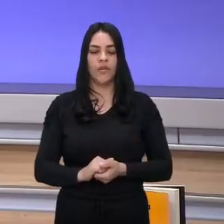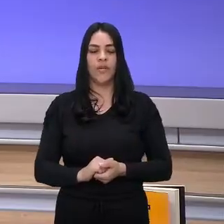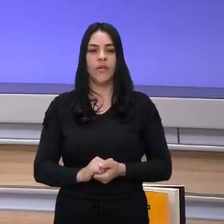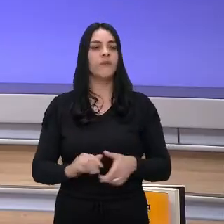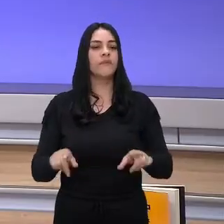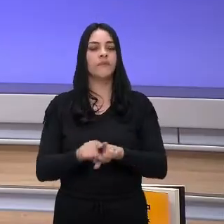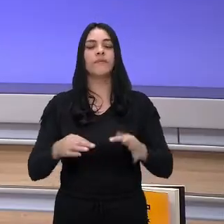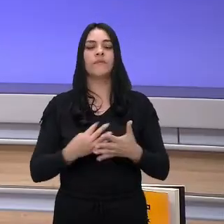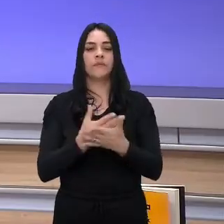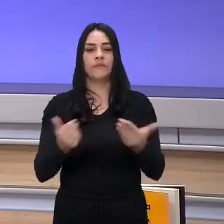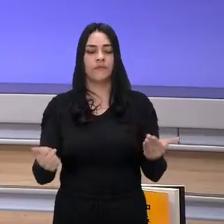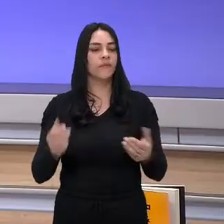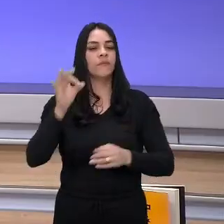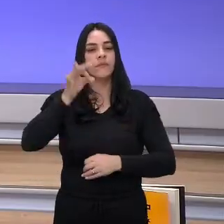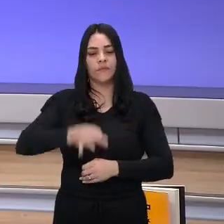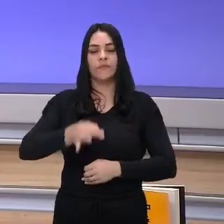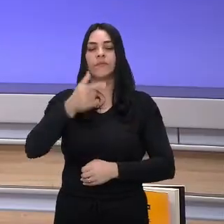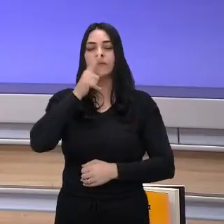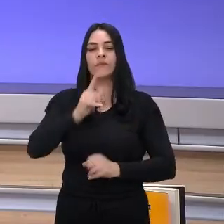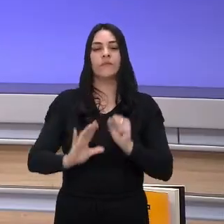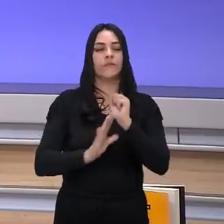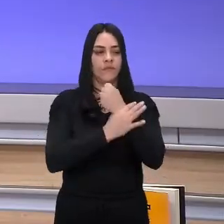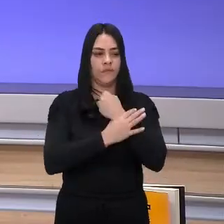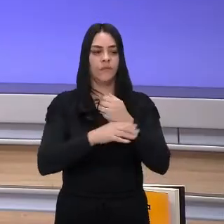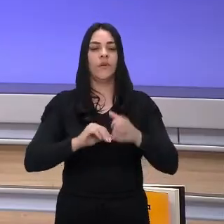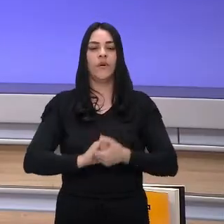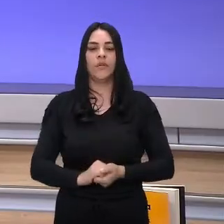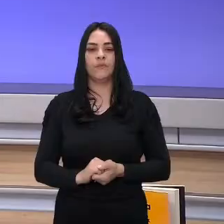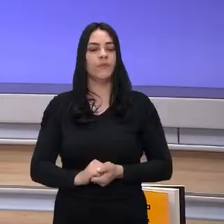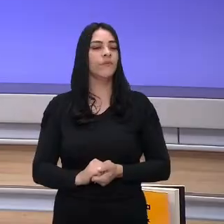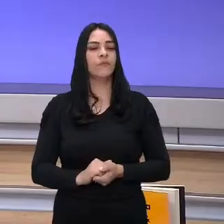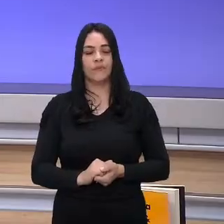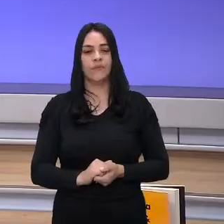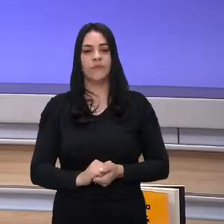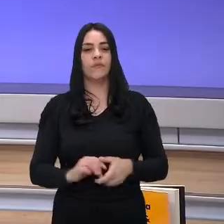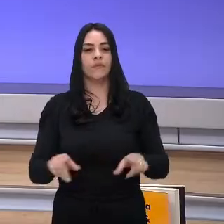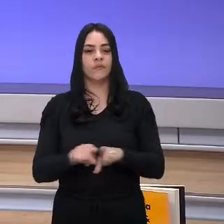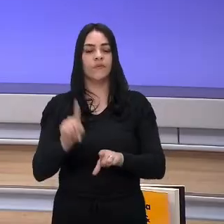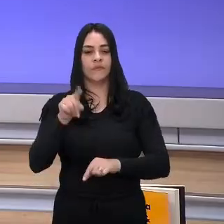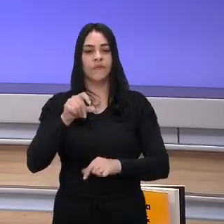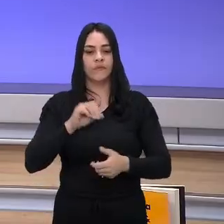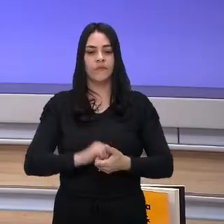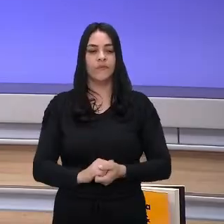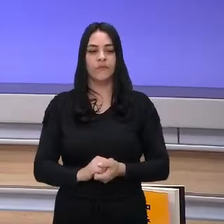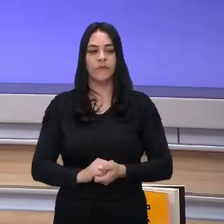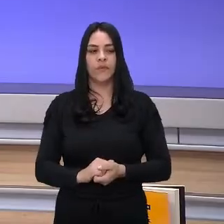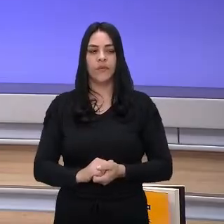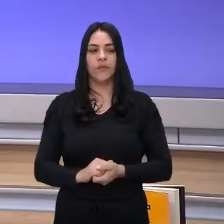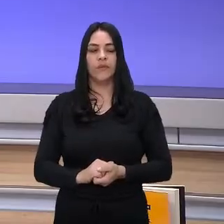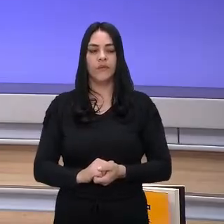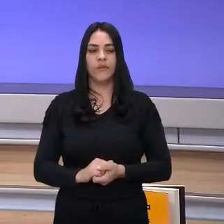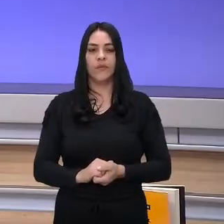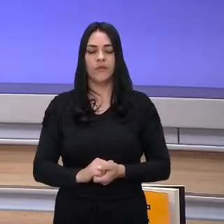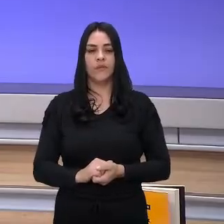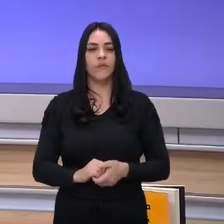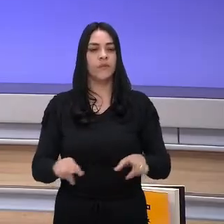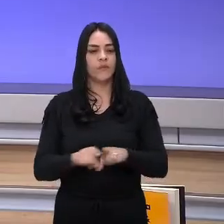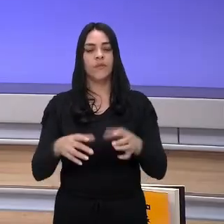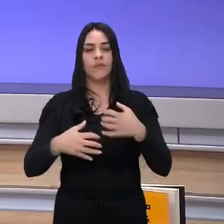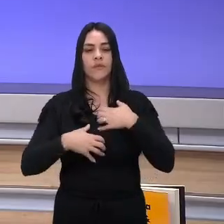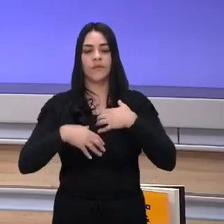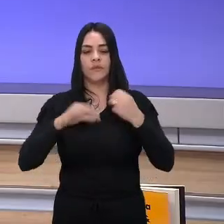e conseguir garantir a certificação de 94% dos resíduos encaminhados de